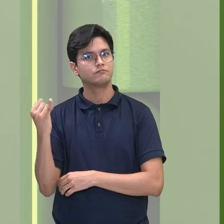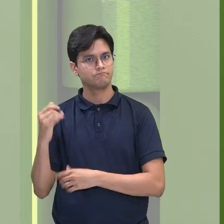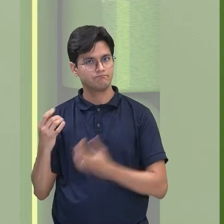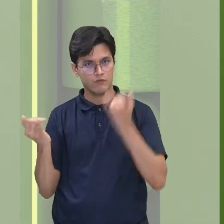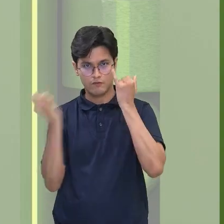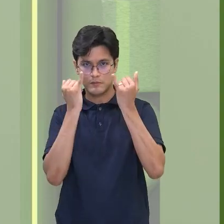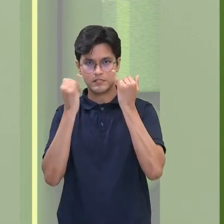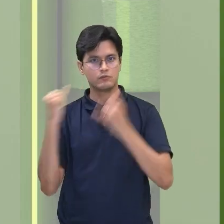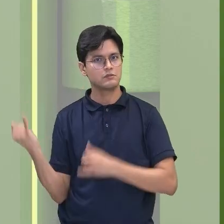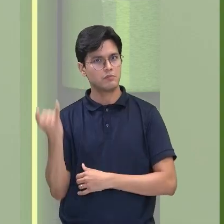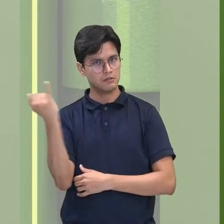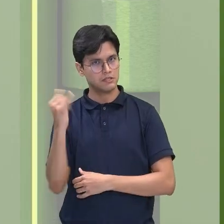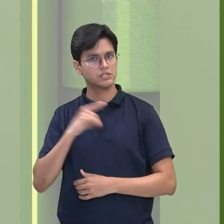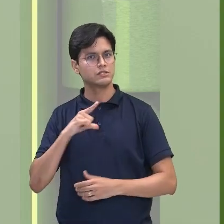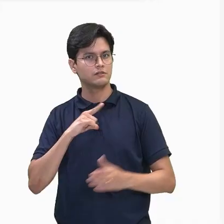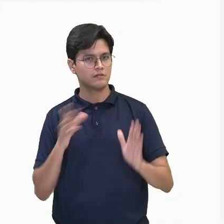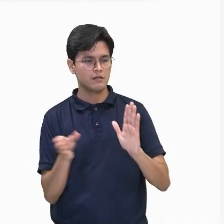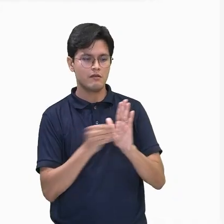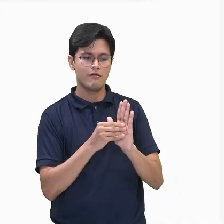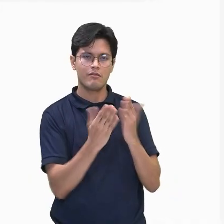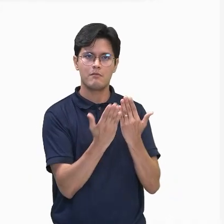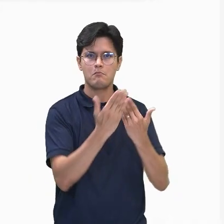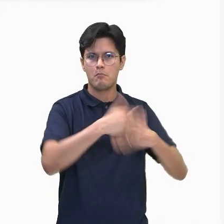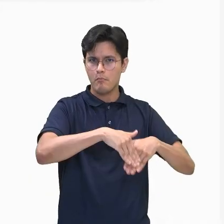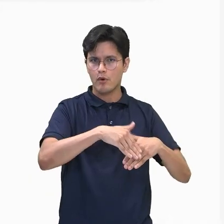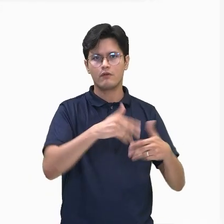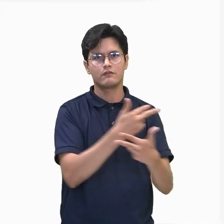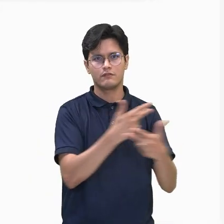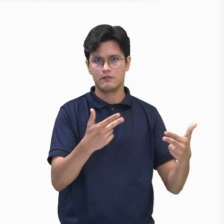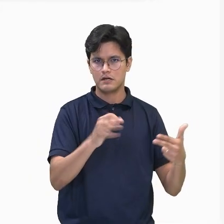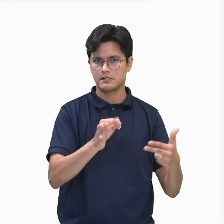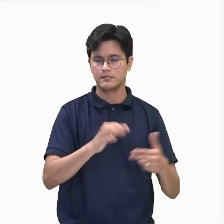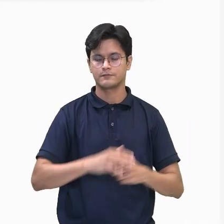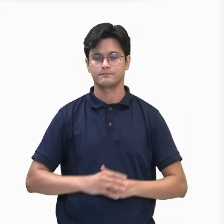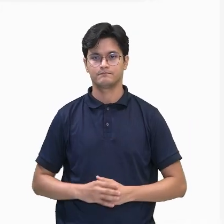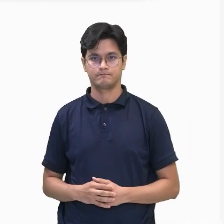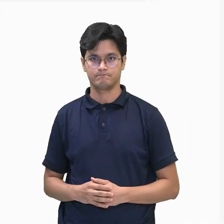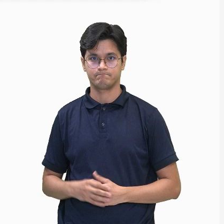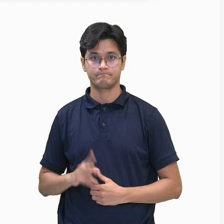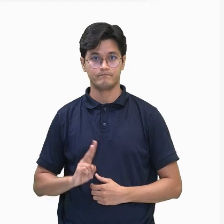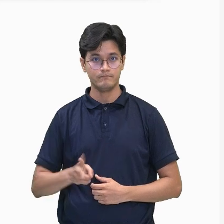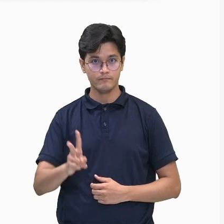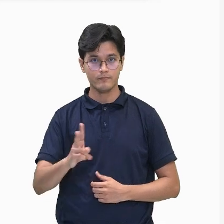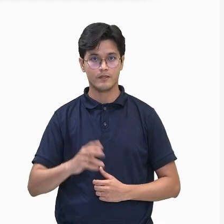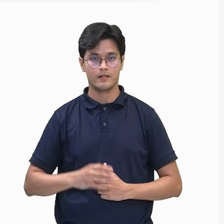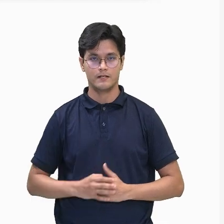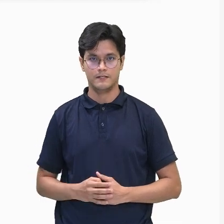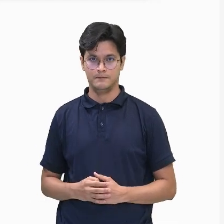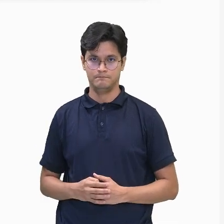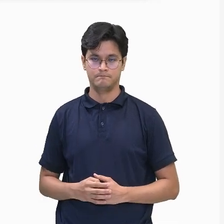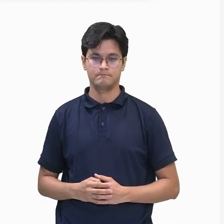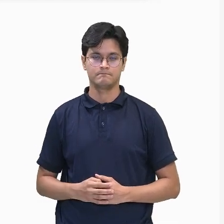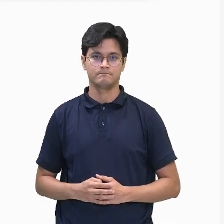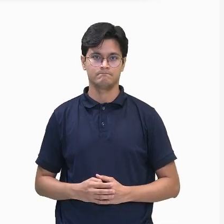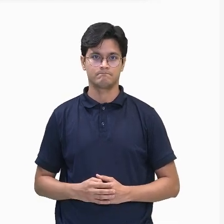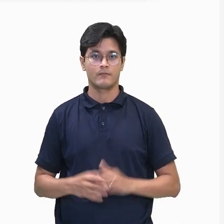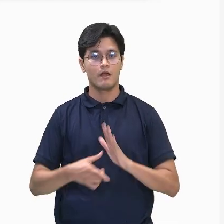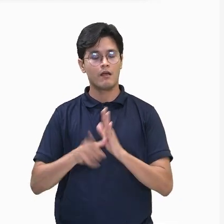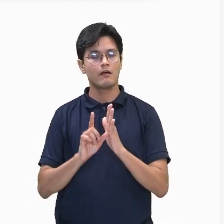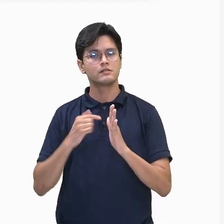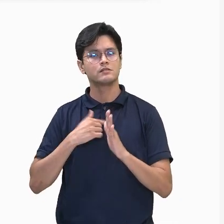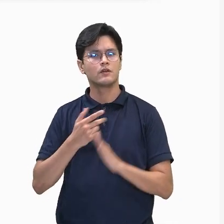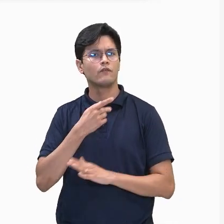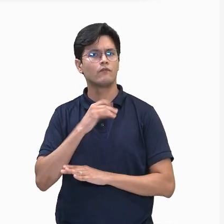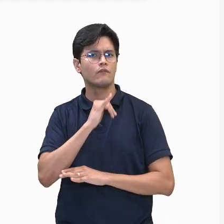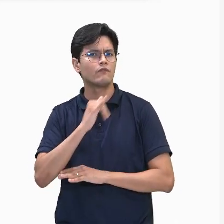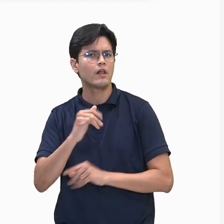de avaliação. Vamos dar continuidade aí. Não se pode estudar a célula, como eu falei para vocês, ao